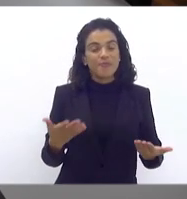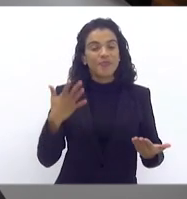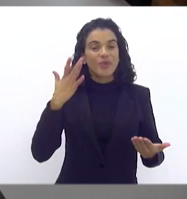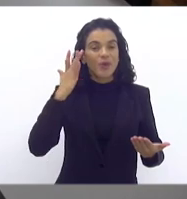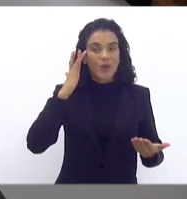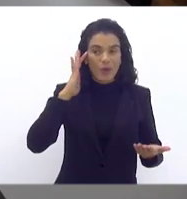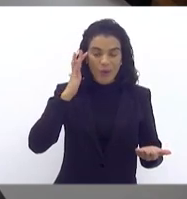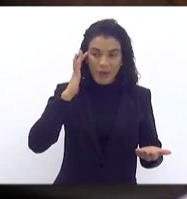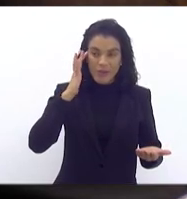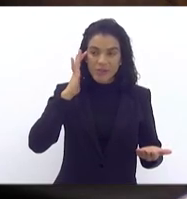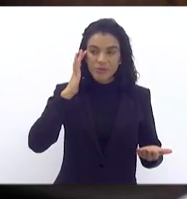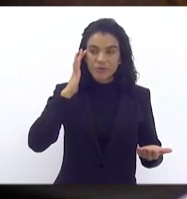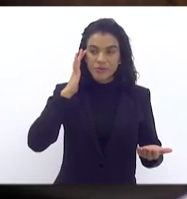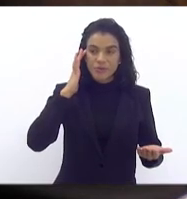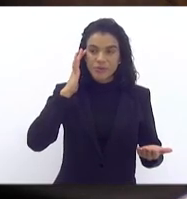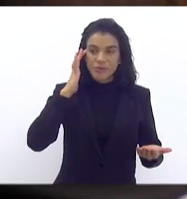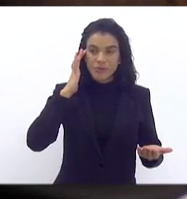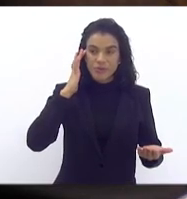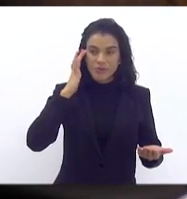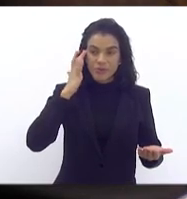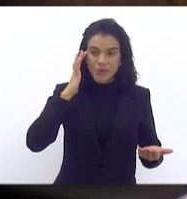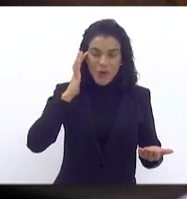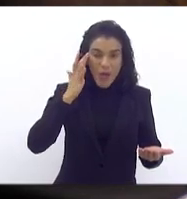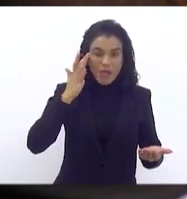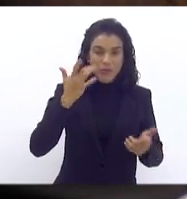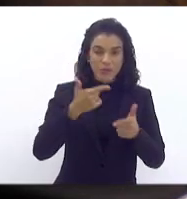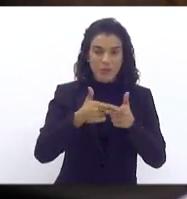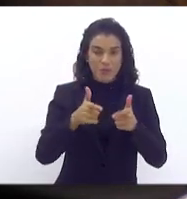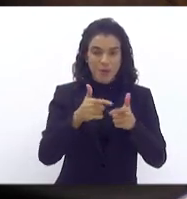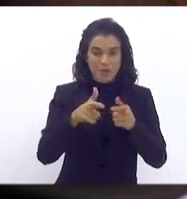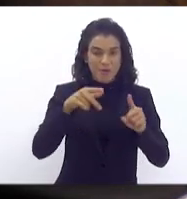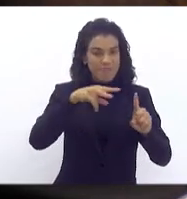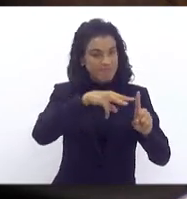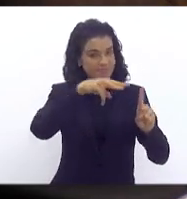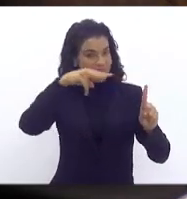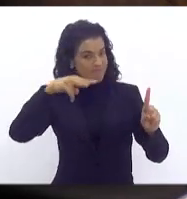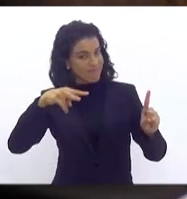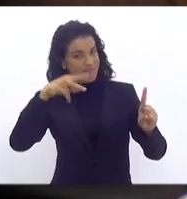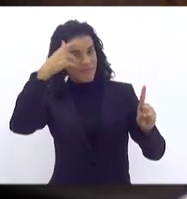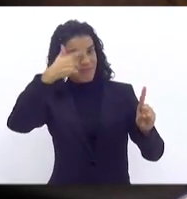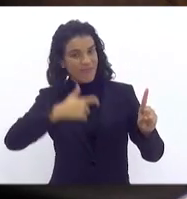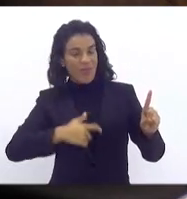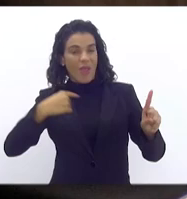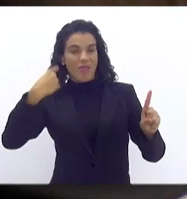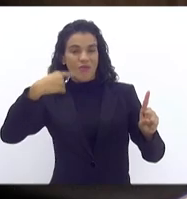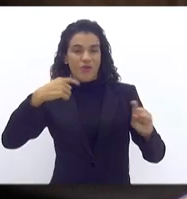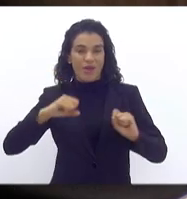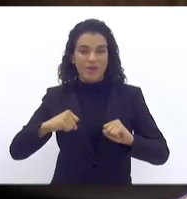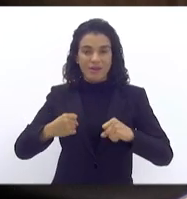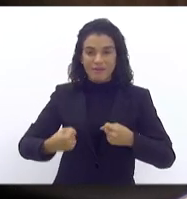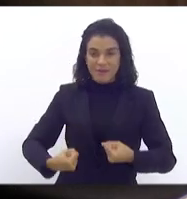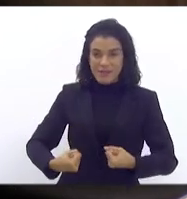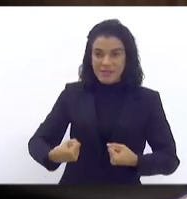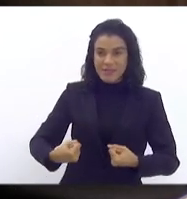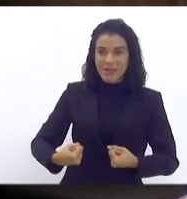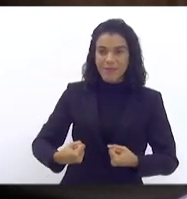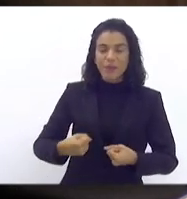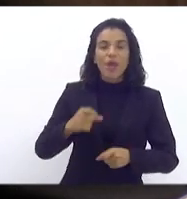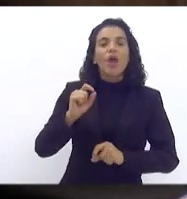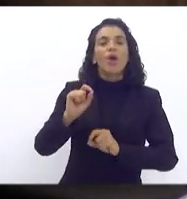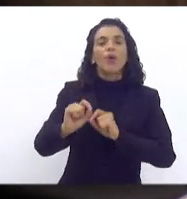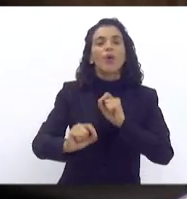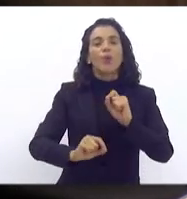eh eu o o o grande problema do ponto de vista de defesa Eh vamos lá como é o o que